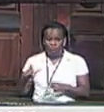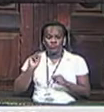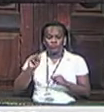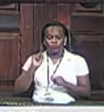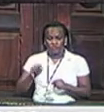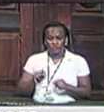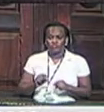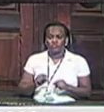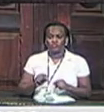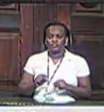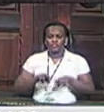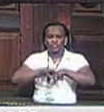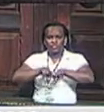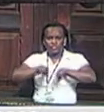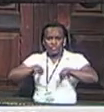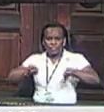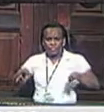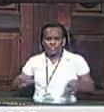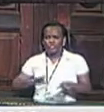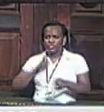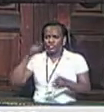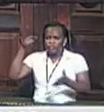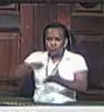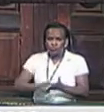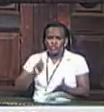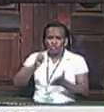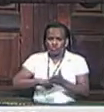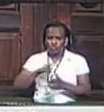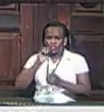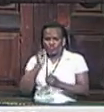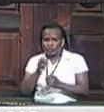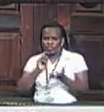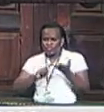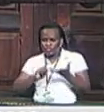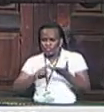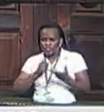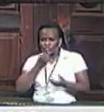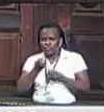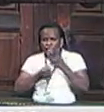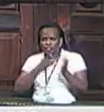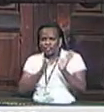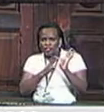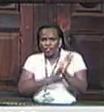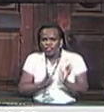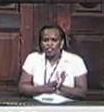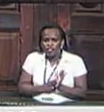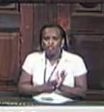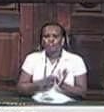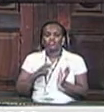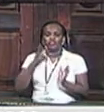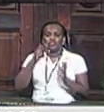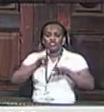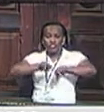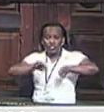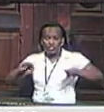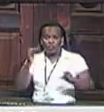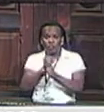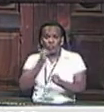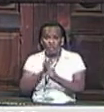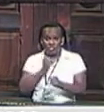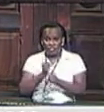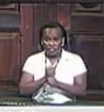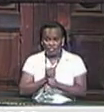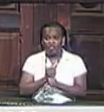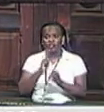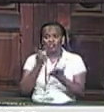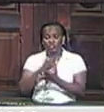são diversas denúncias e delações sobre diversas obras